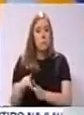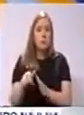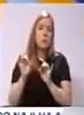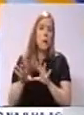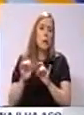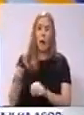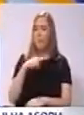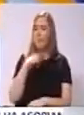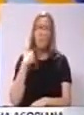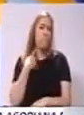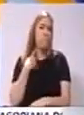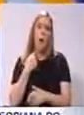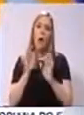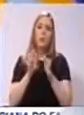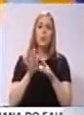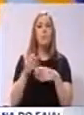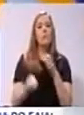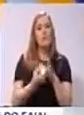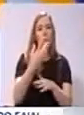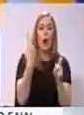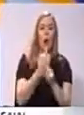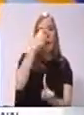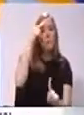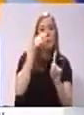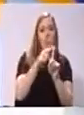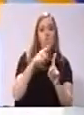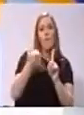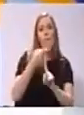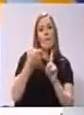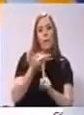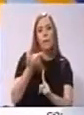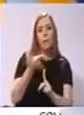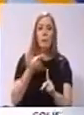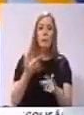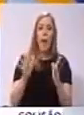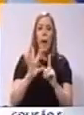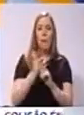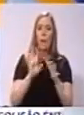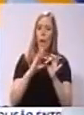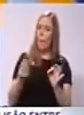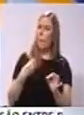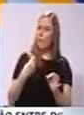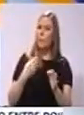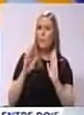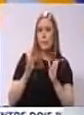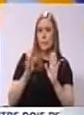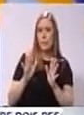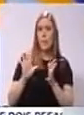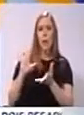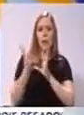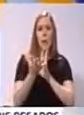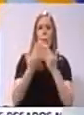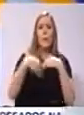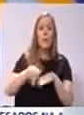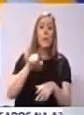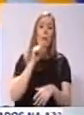inevitável implementarmos uma medida para tornar a feira ainda mais verde e, portanto, este ano os utilizadores terão um copo, que pagam